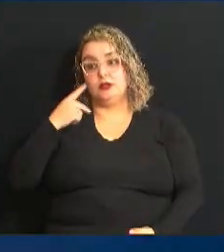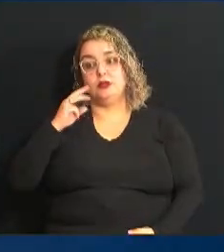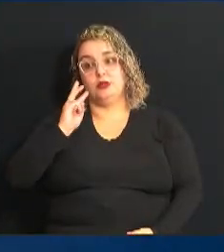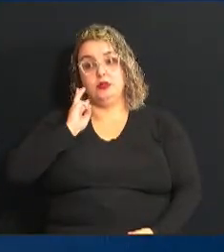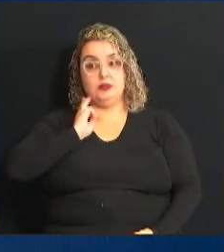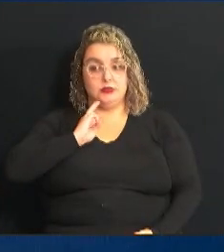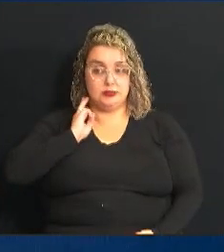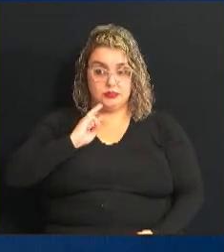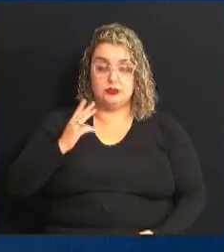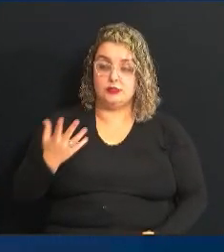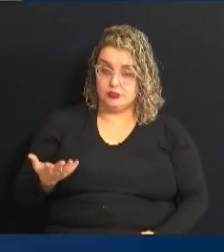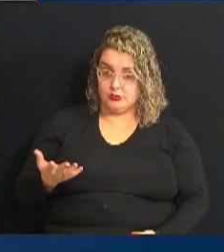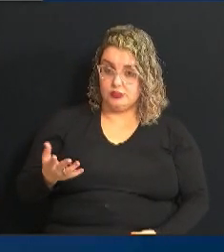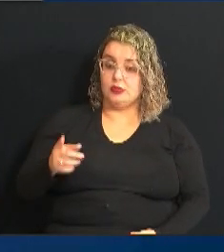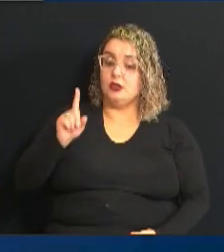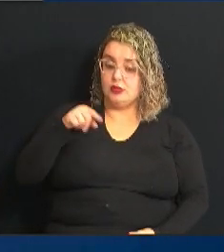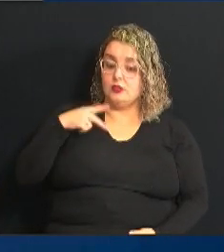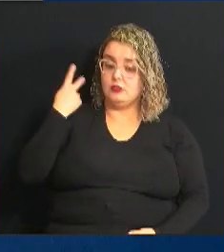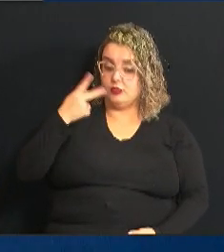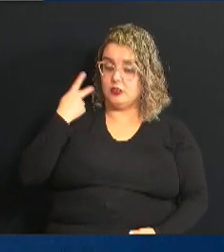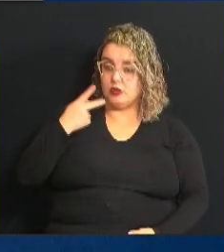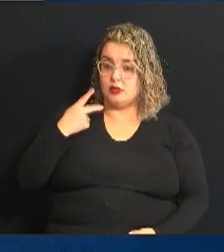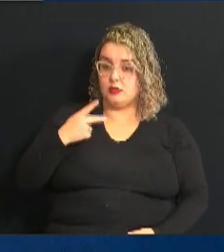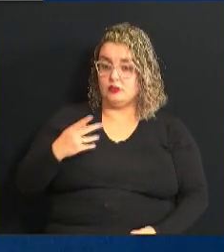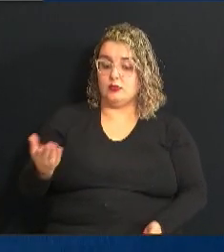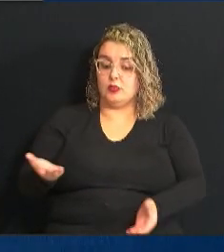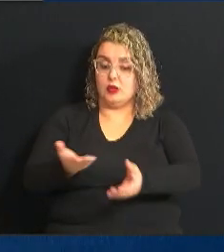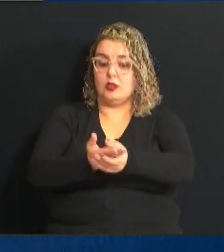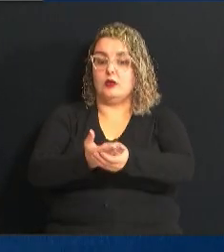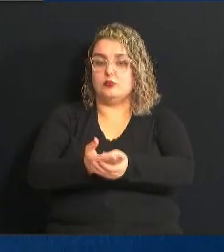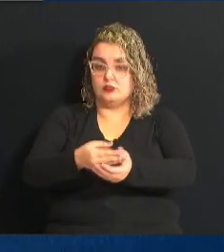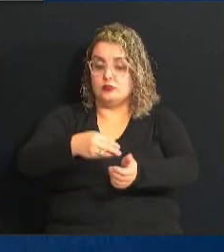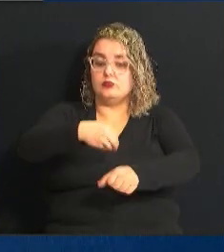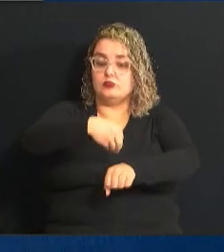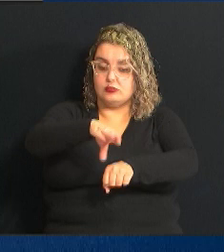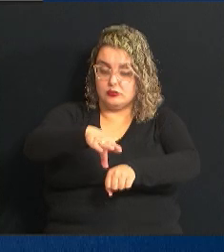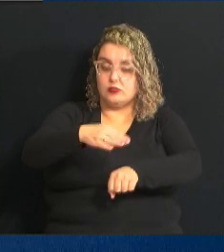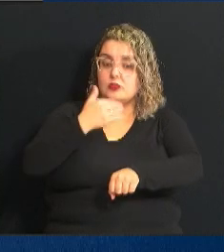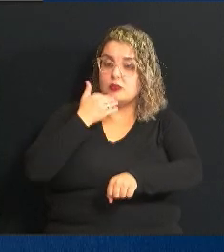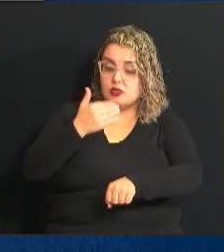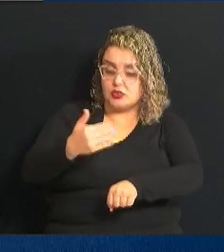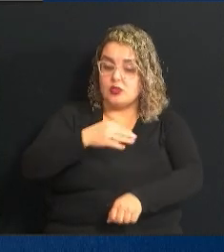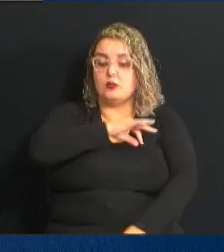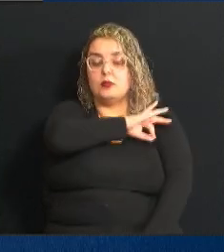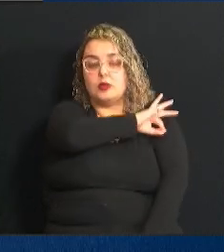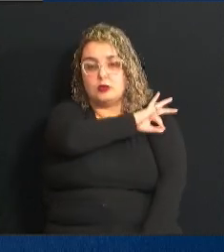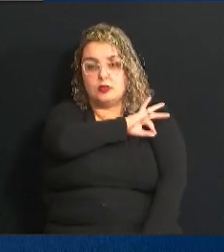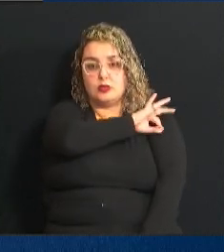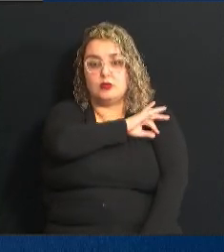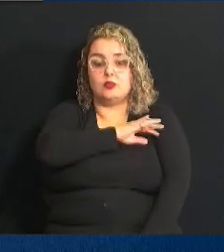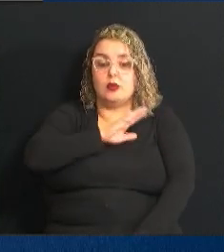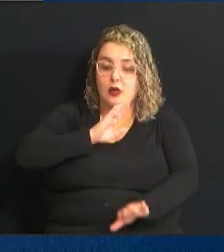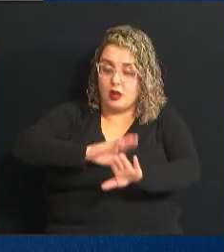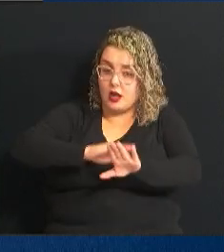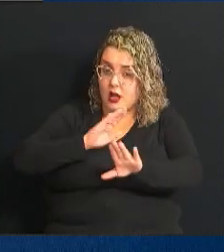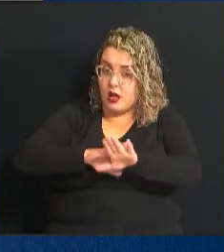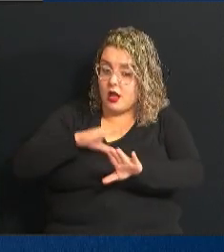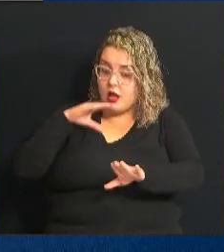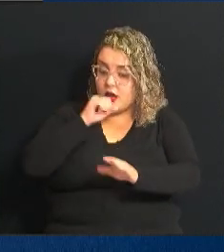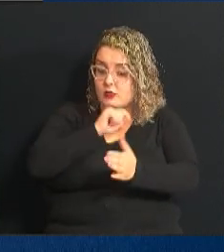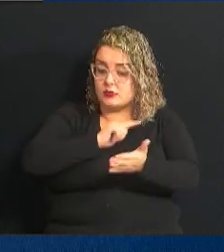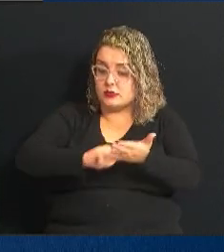Santos. Foi o parlamentar que protocolou a indicação para solicitar à prefeitura que providenciasse a limpeza